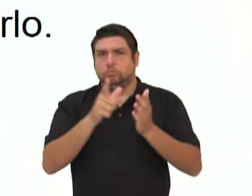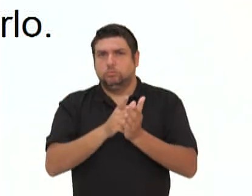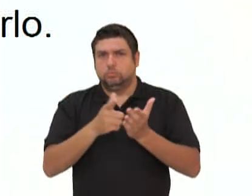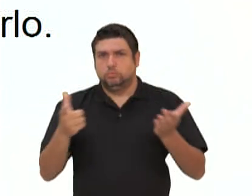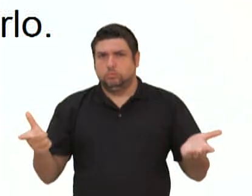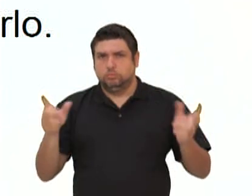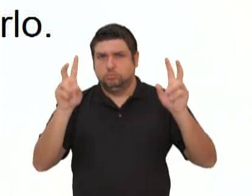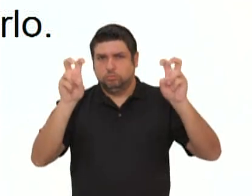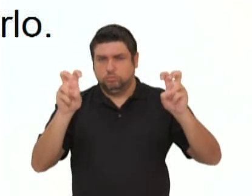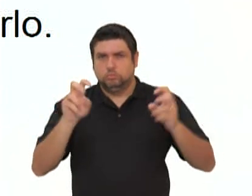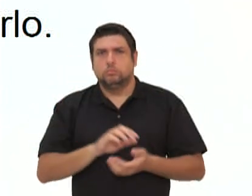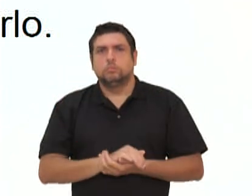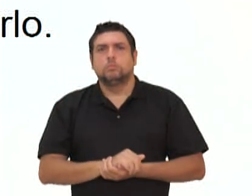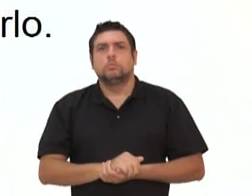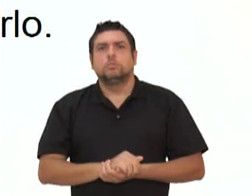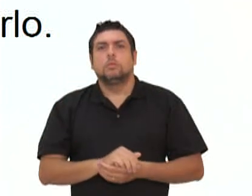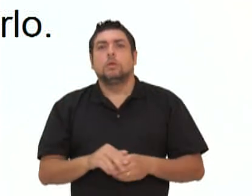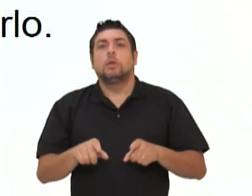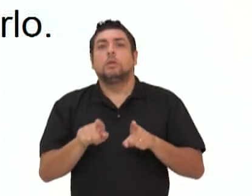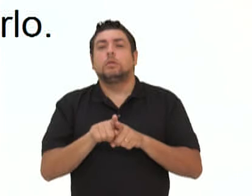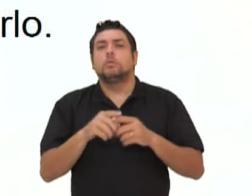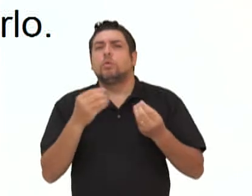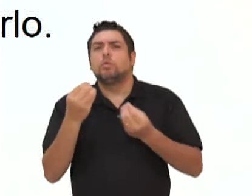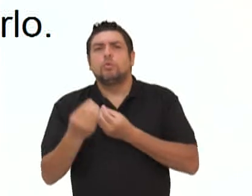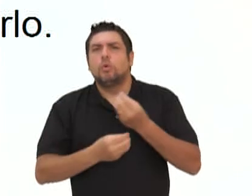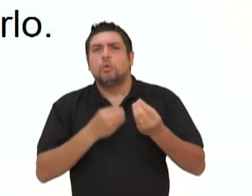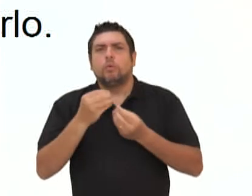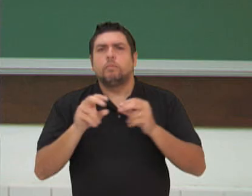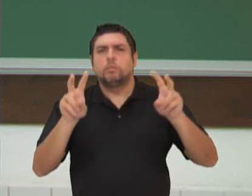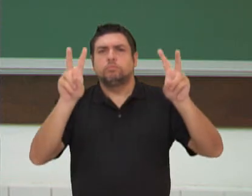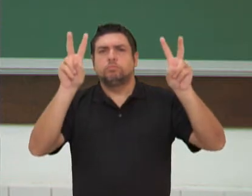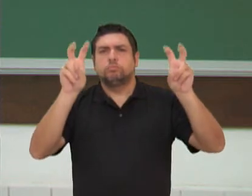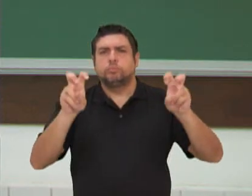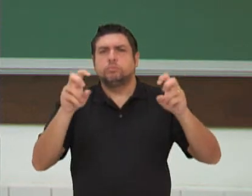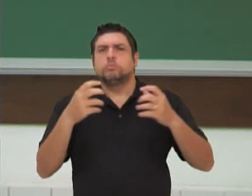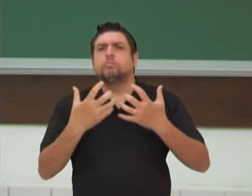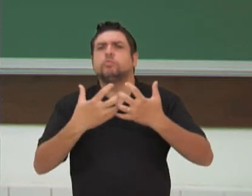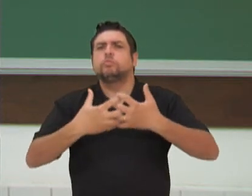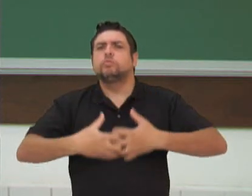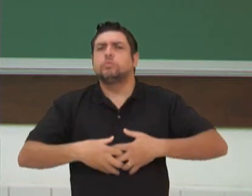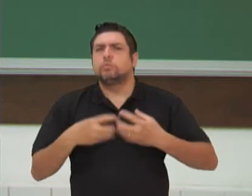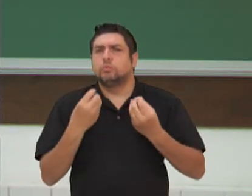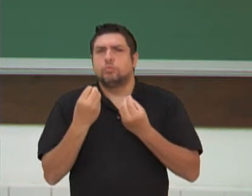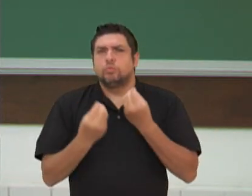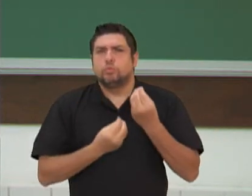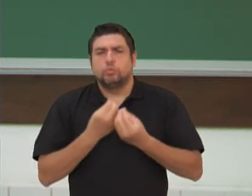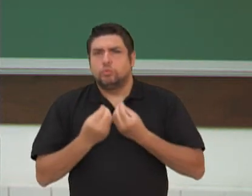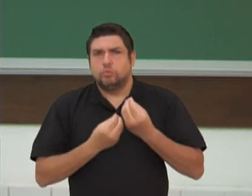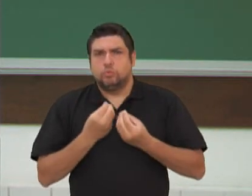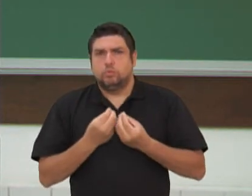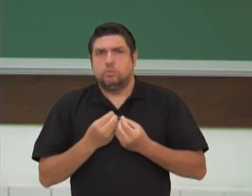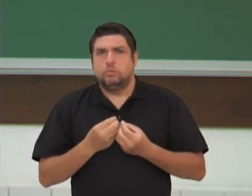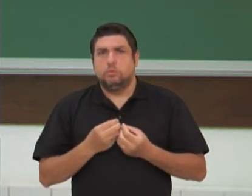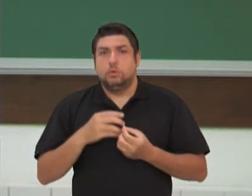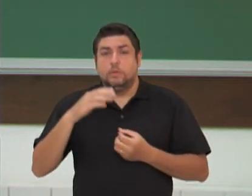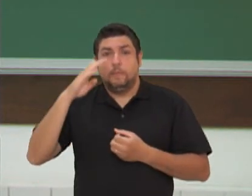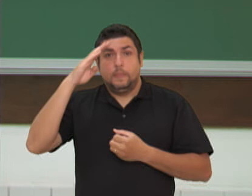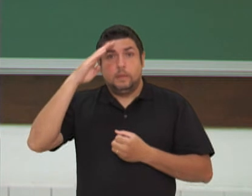as características e identificamos a função. Para que serve um titular? O principal